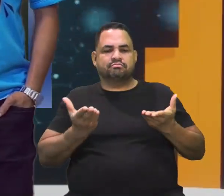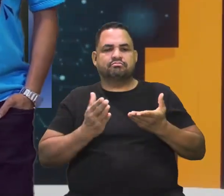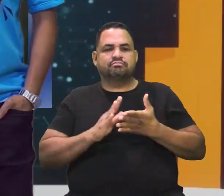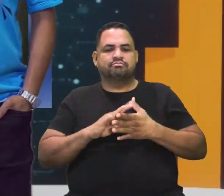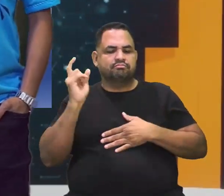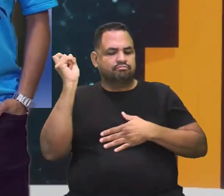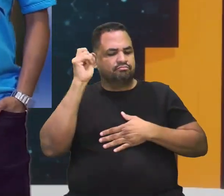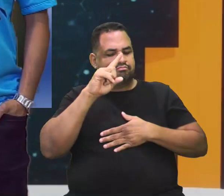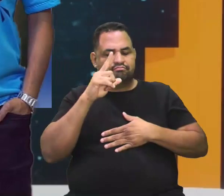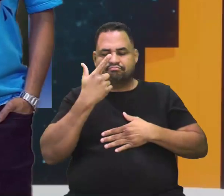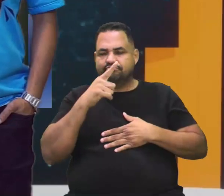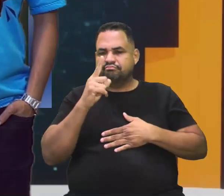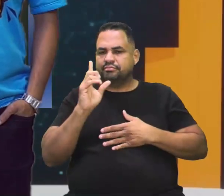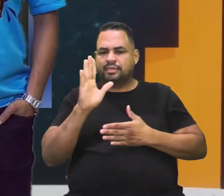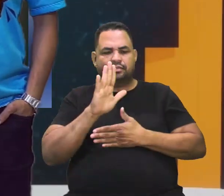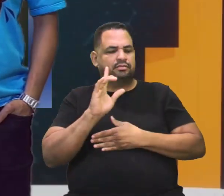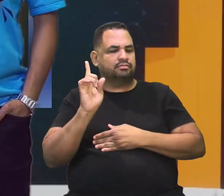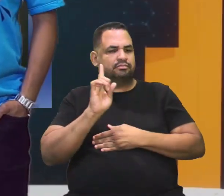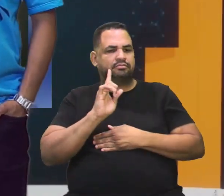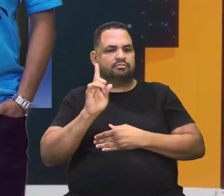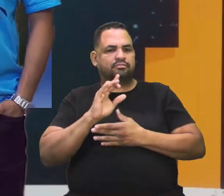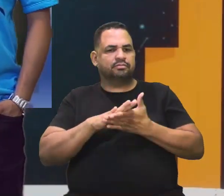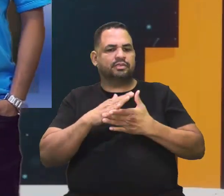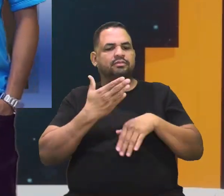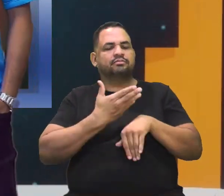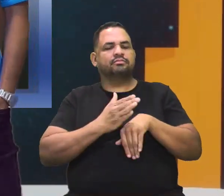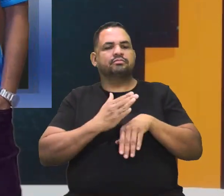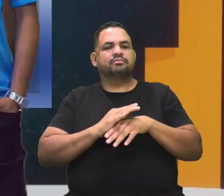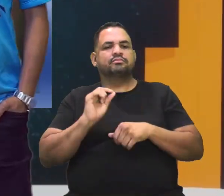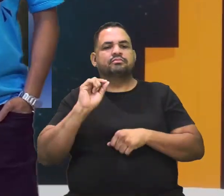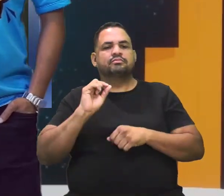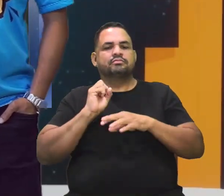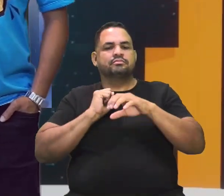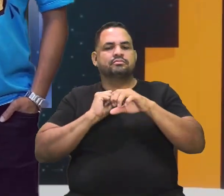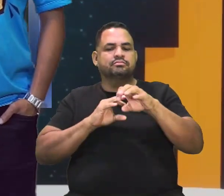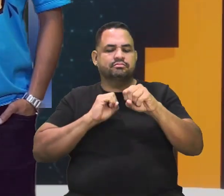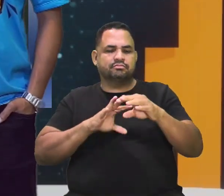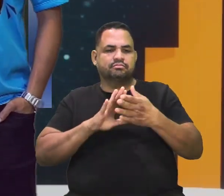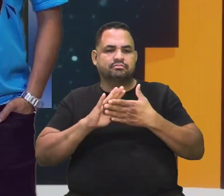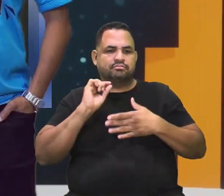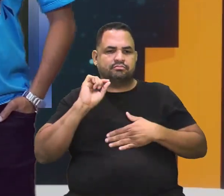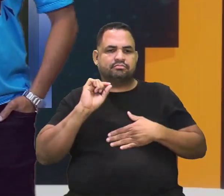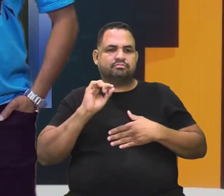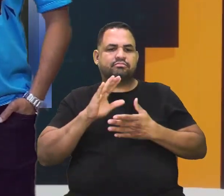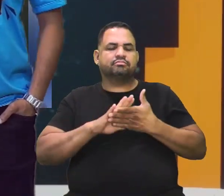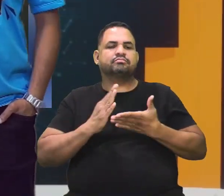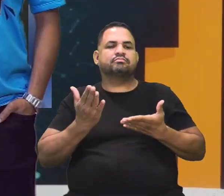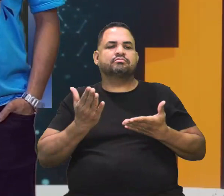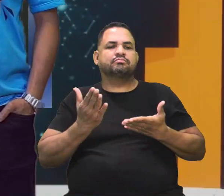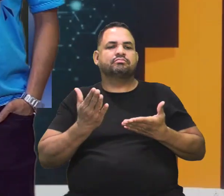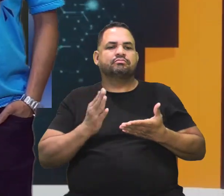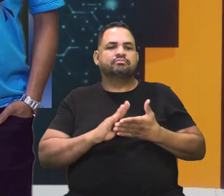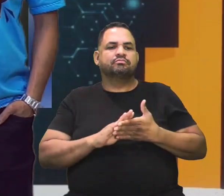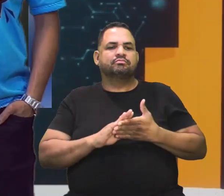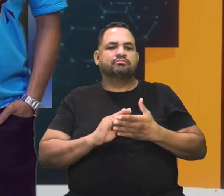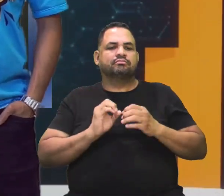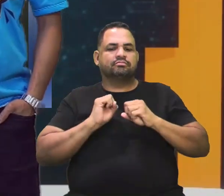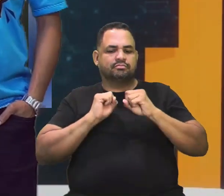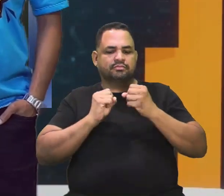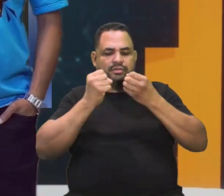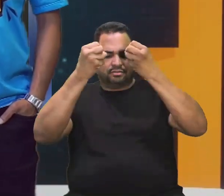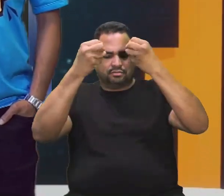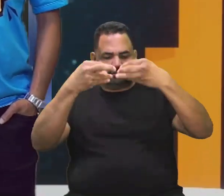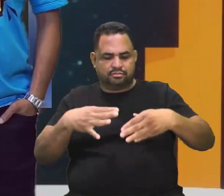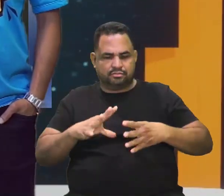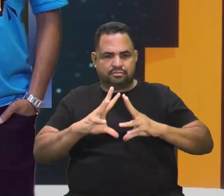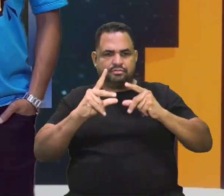que dificuldade não temos não, né? Agora é colocar em prática o que foi ensinado, né? E a gente, com certeza, está abordando bem